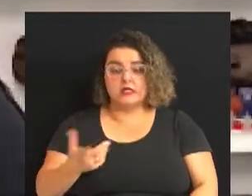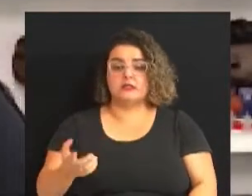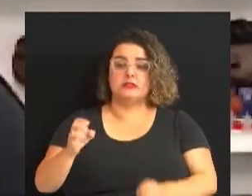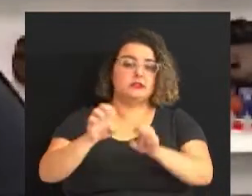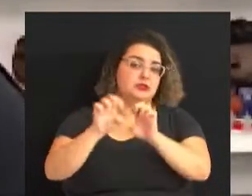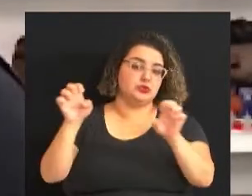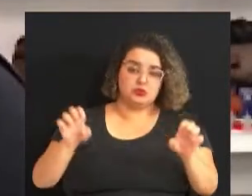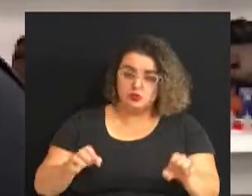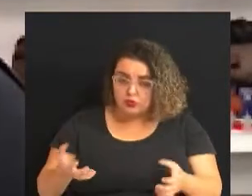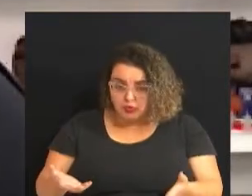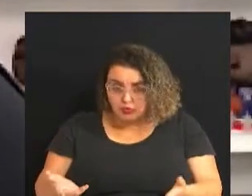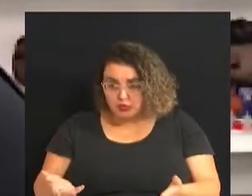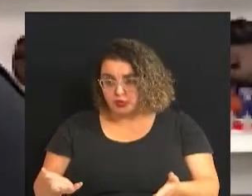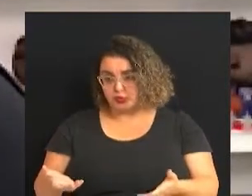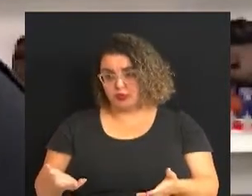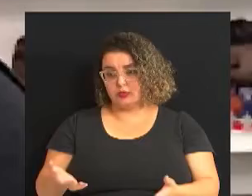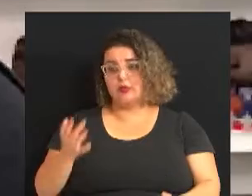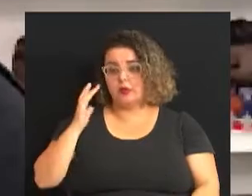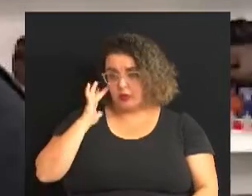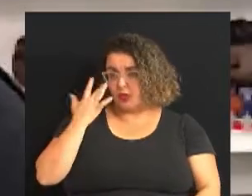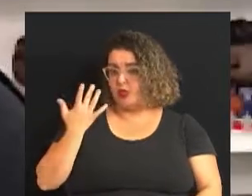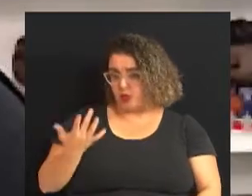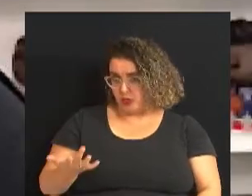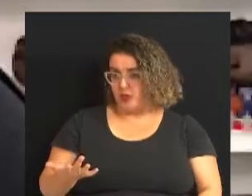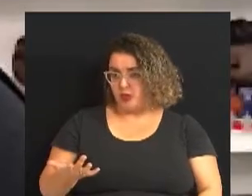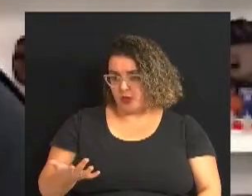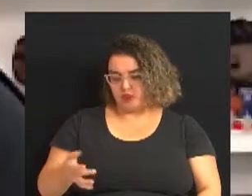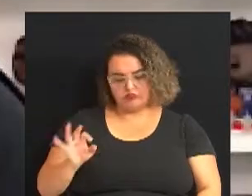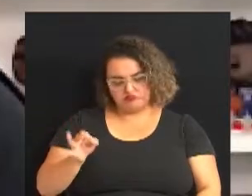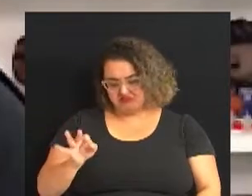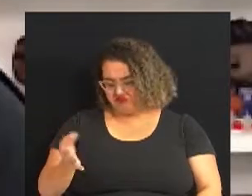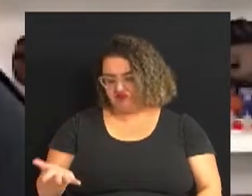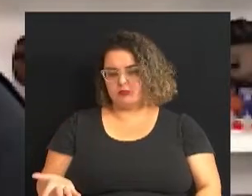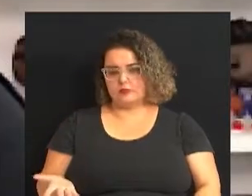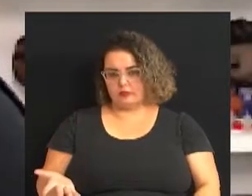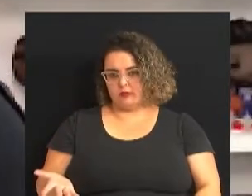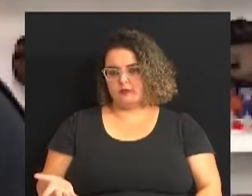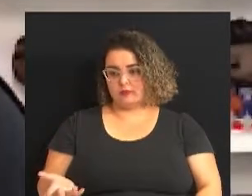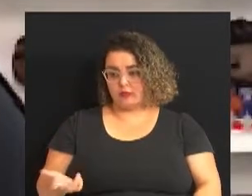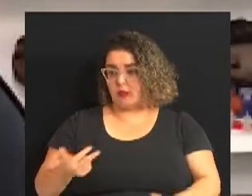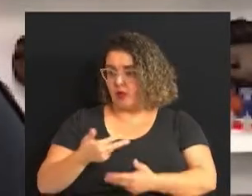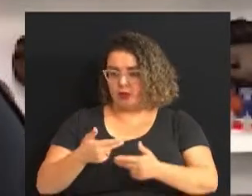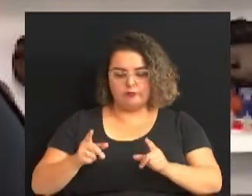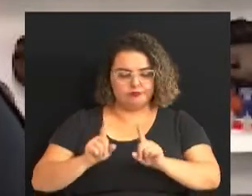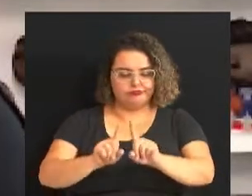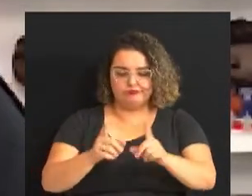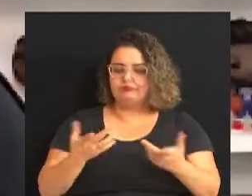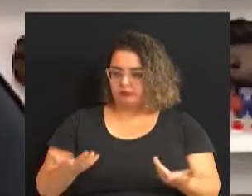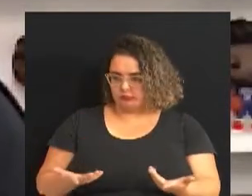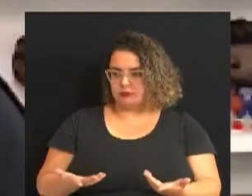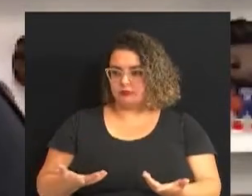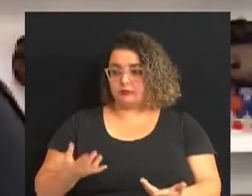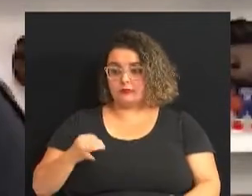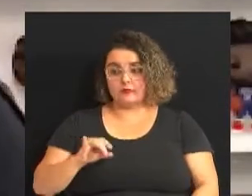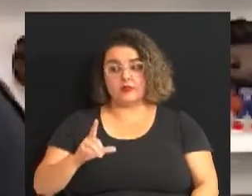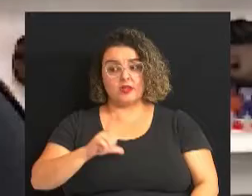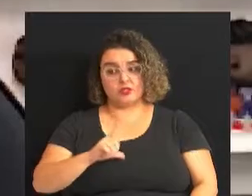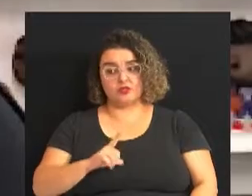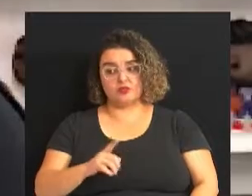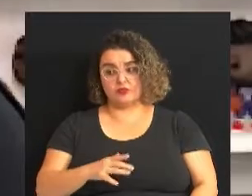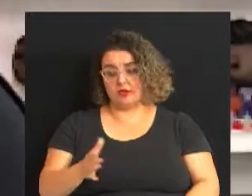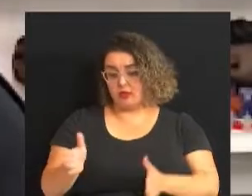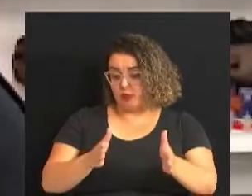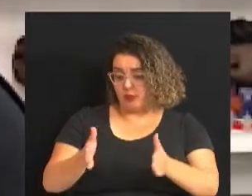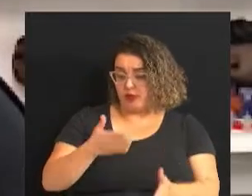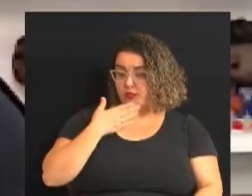estrutura. Então eu acho que sem dúvida nenhuma, é uma coisa que caminha lado a lado. Se a gente tivesse uma situação melhor do